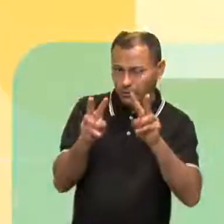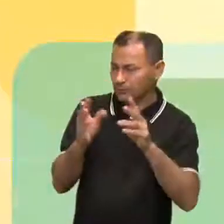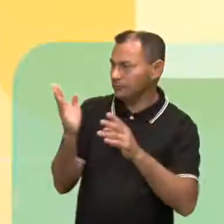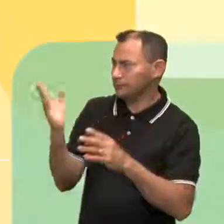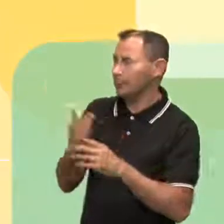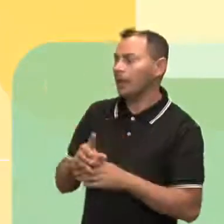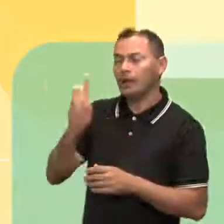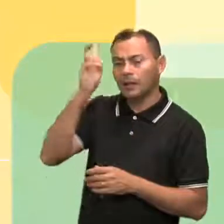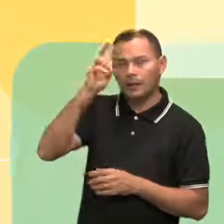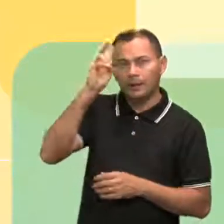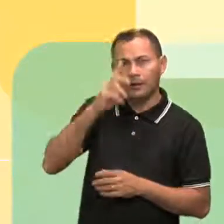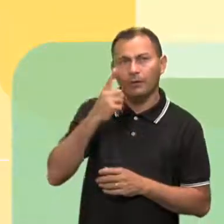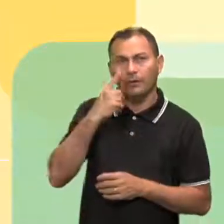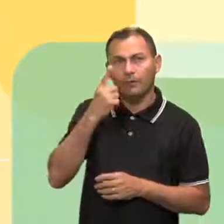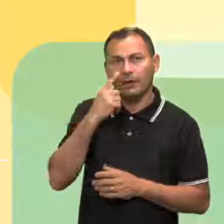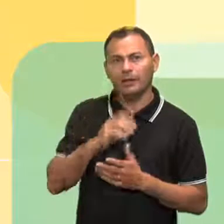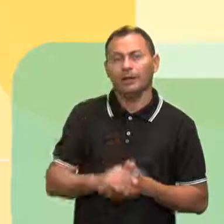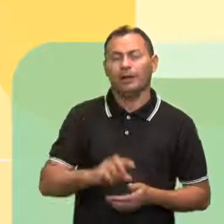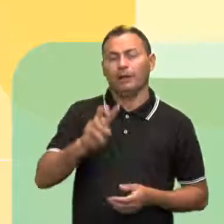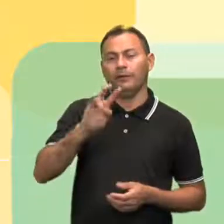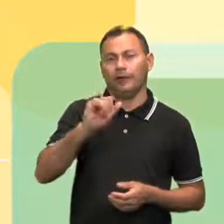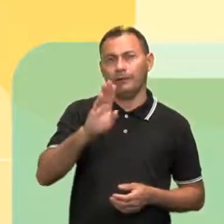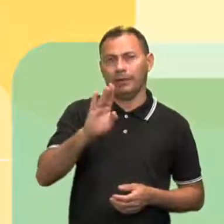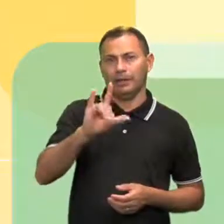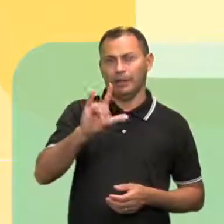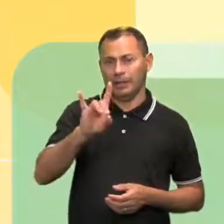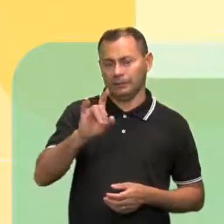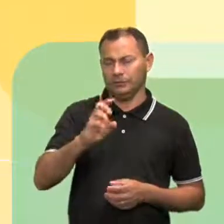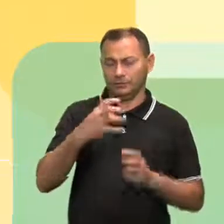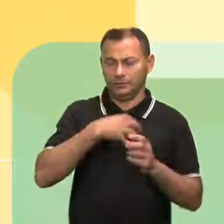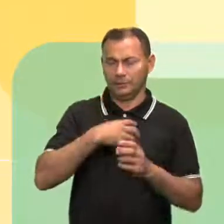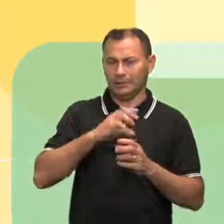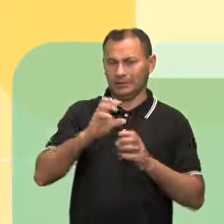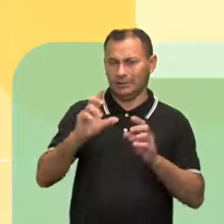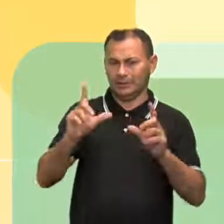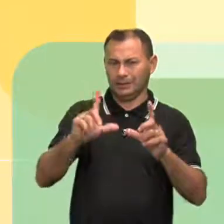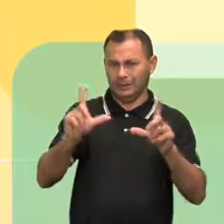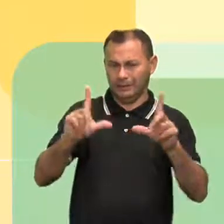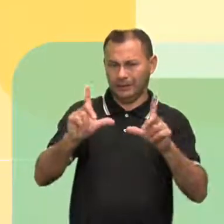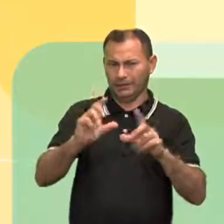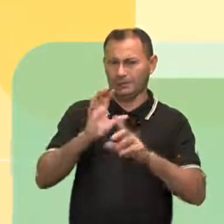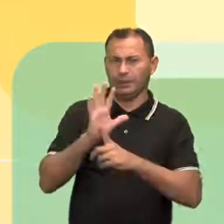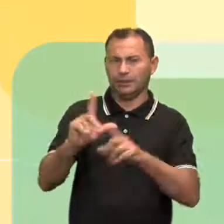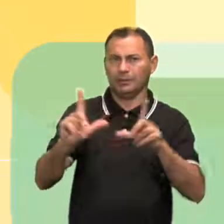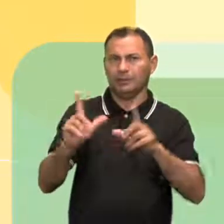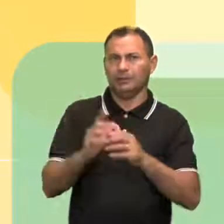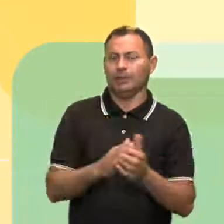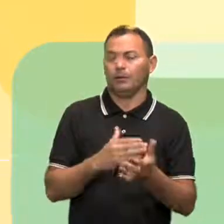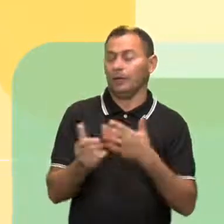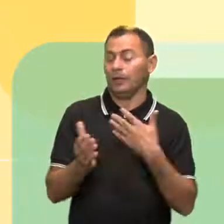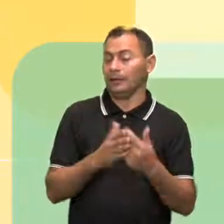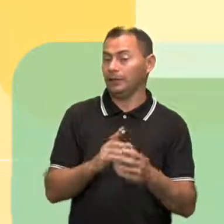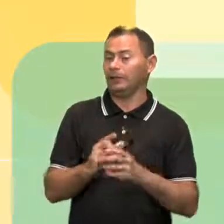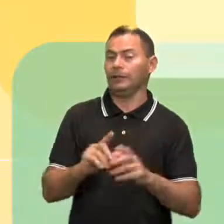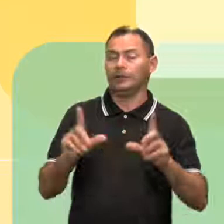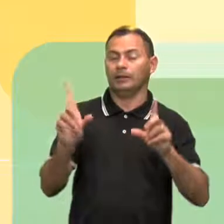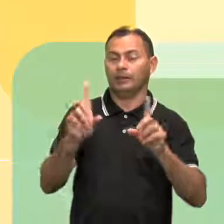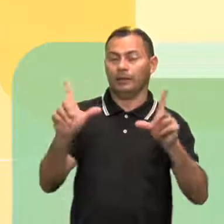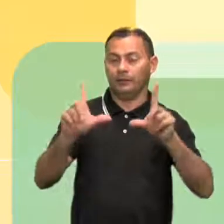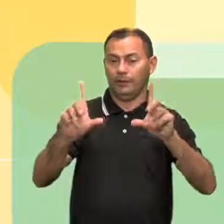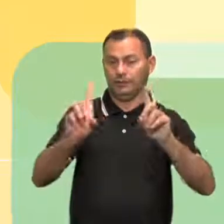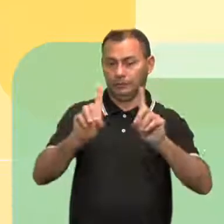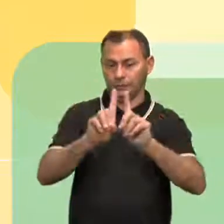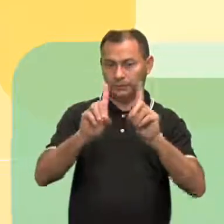só vamos relembrar, você vai ver a viabilidade de um sinal de TV, mas não é qualquer sinal de TV. É um sinal de TV